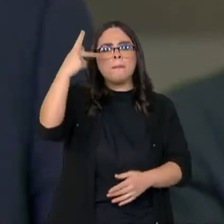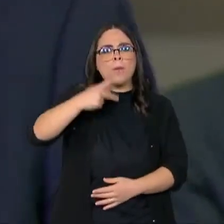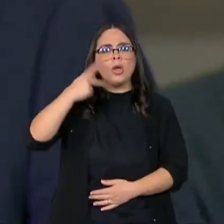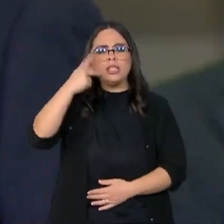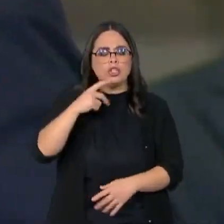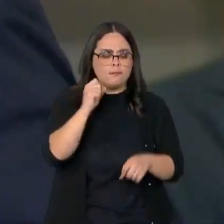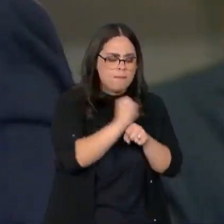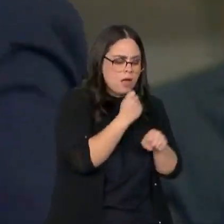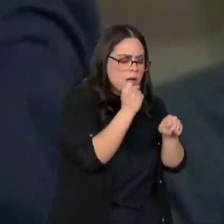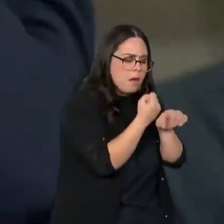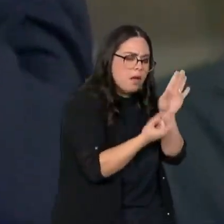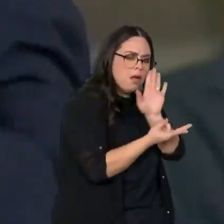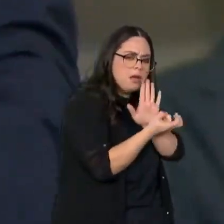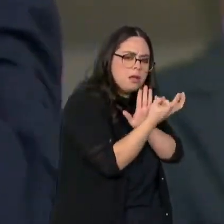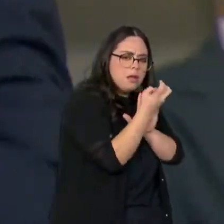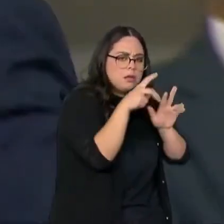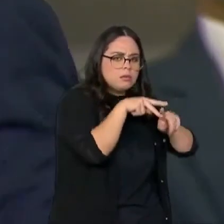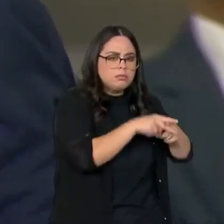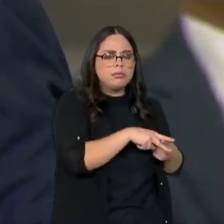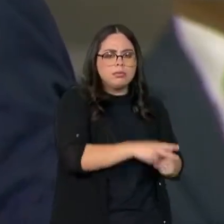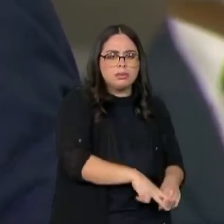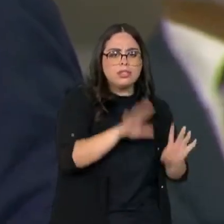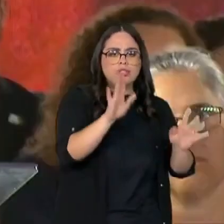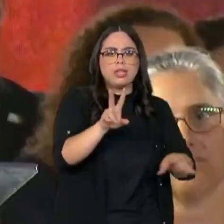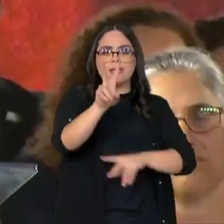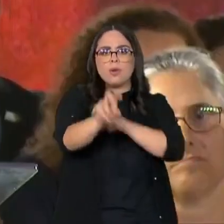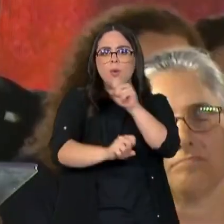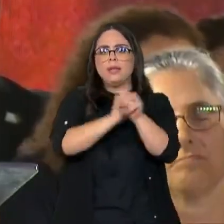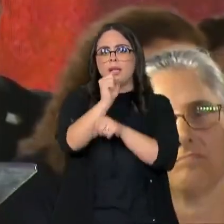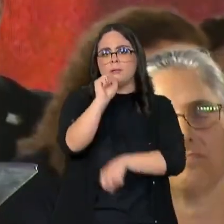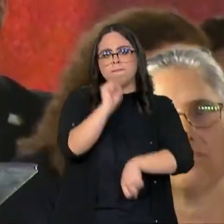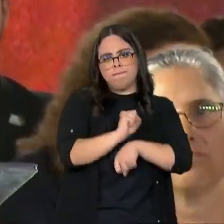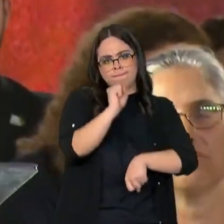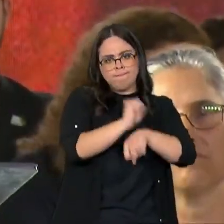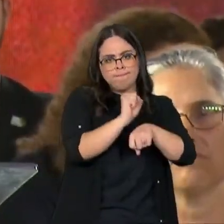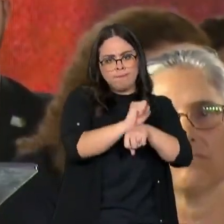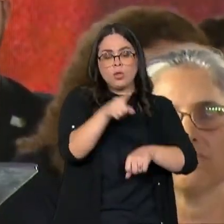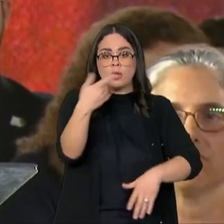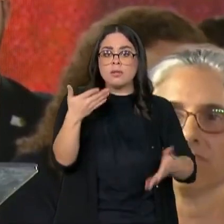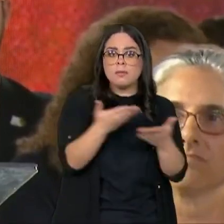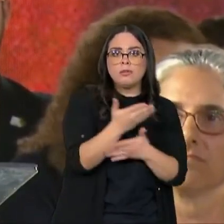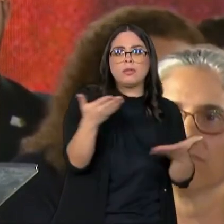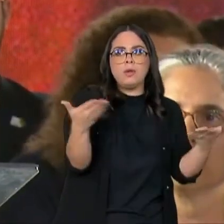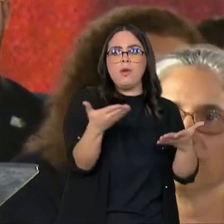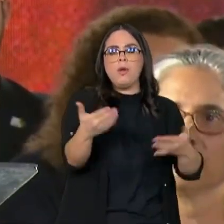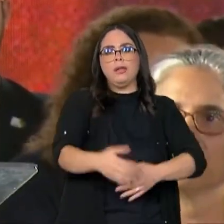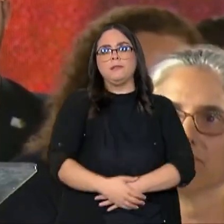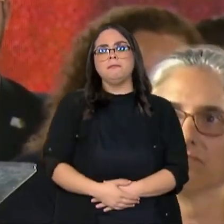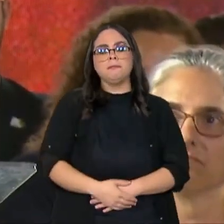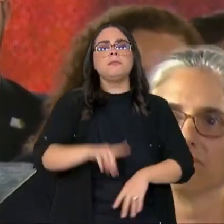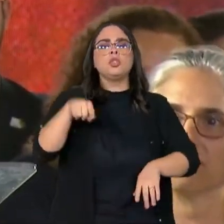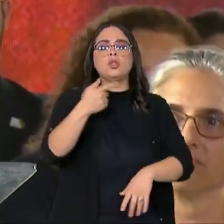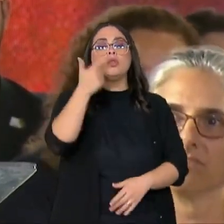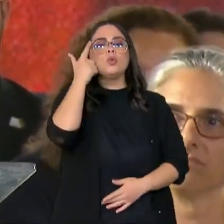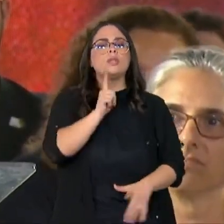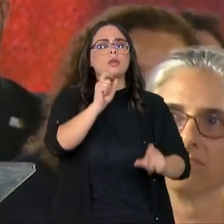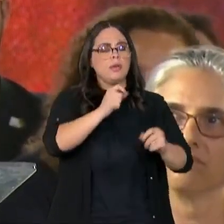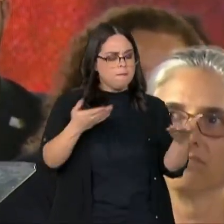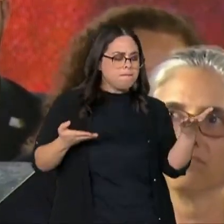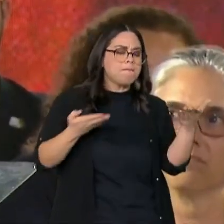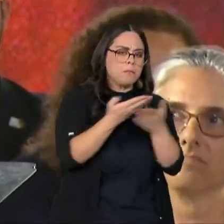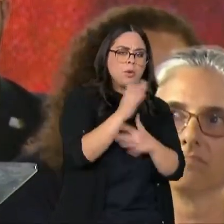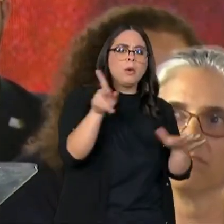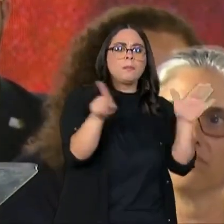de reforma tributária que há 50 anos esperava. Nós acabamos de aprovar. Nós conseguimos aprovar